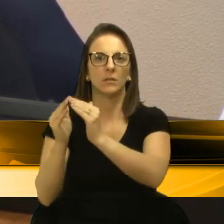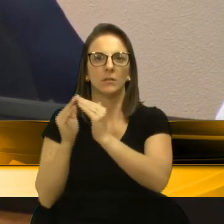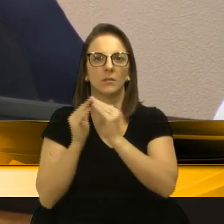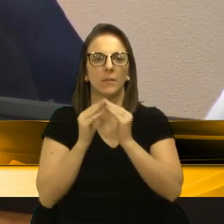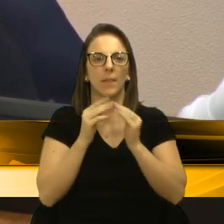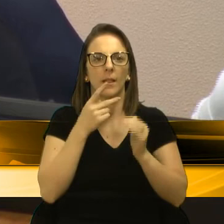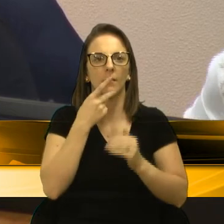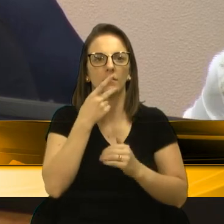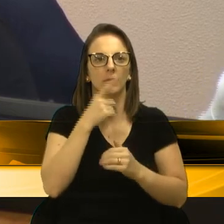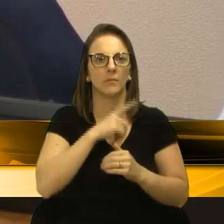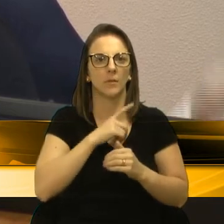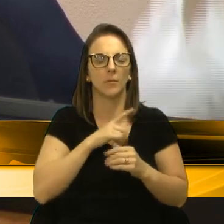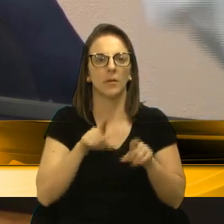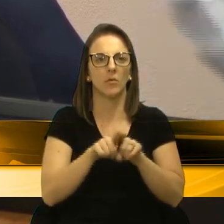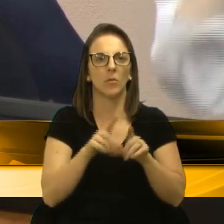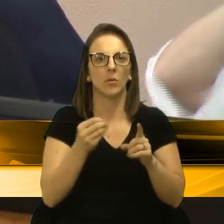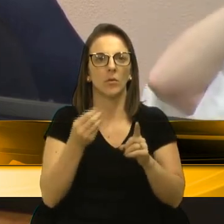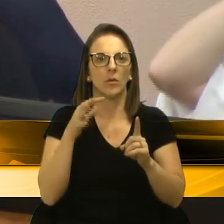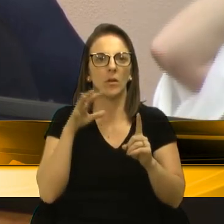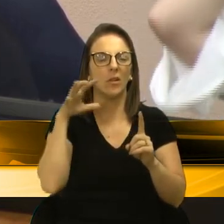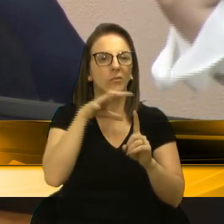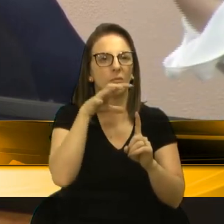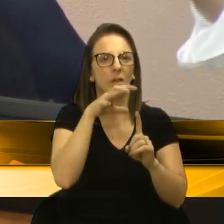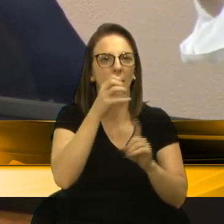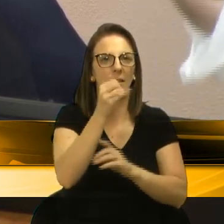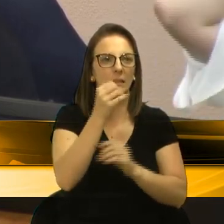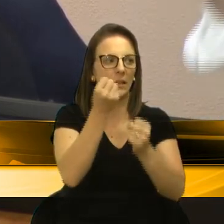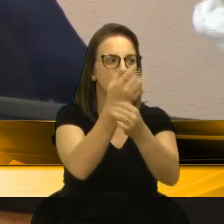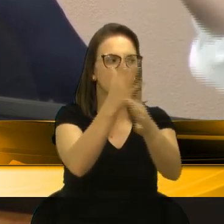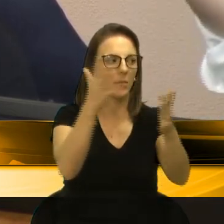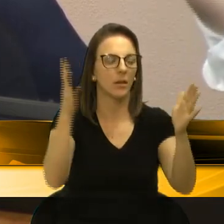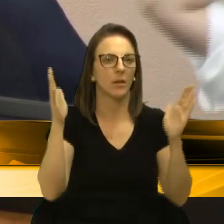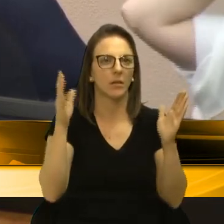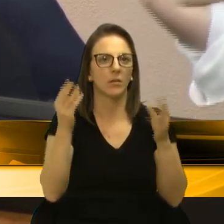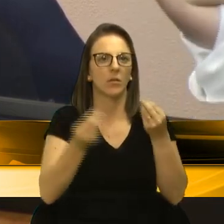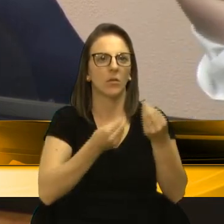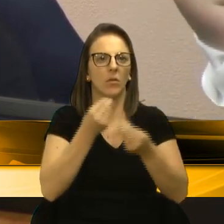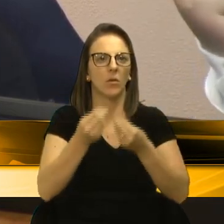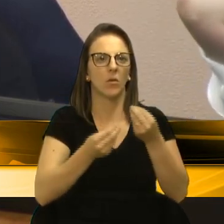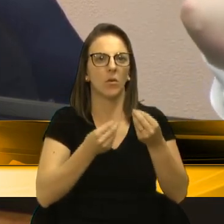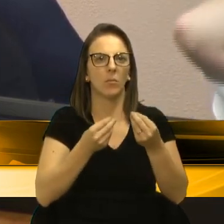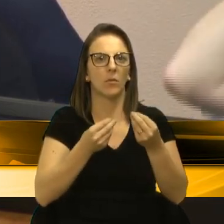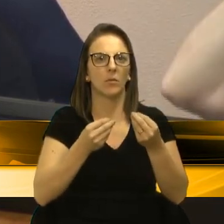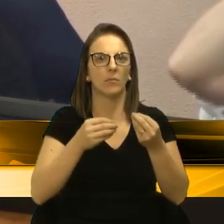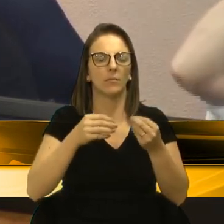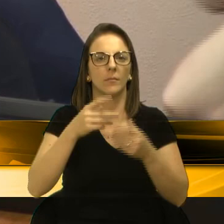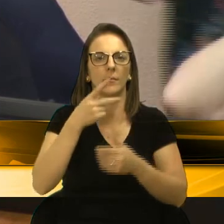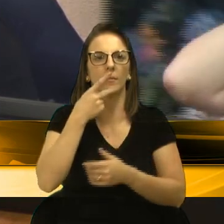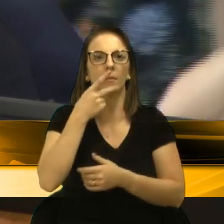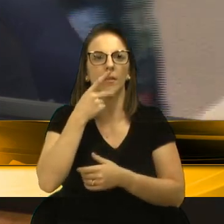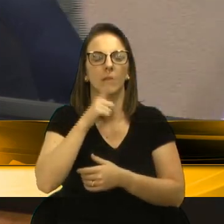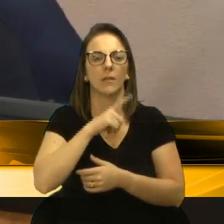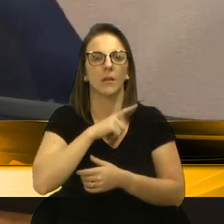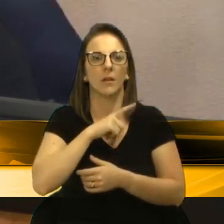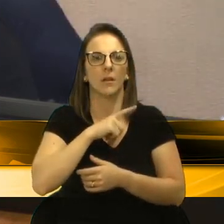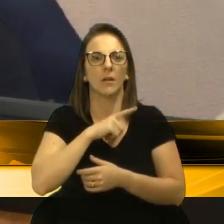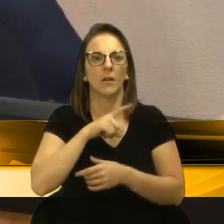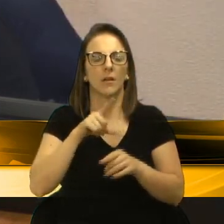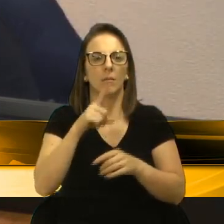estudo de impacto ambiental e a rima, no caso de heliportos. Redação acrescida pelo Decreto